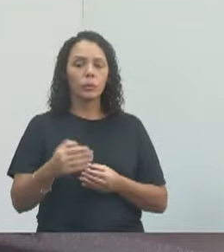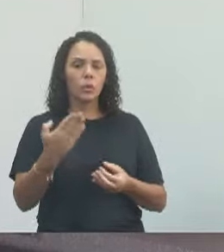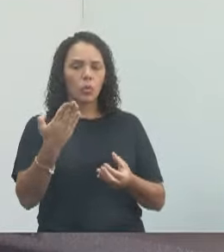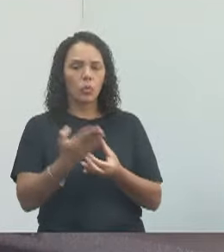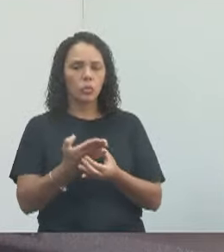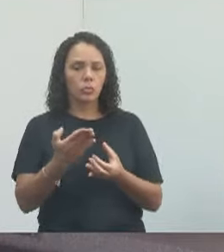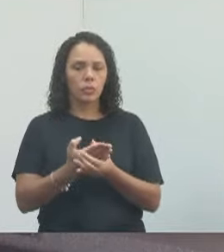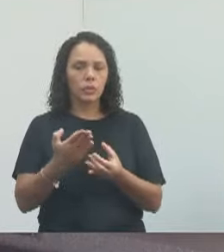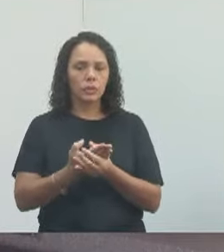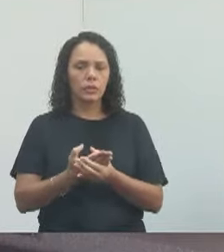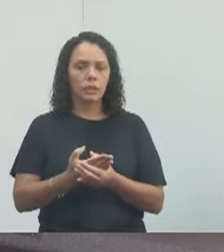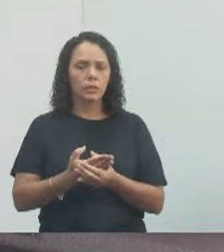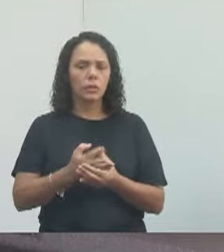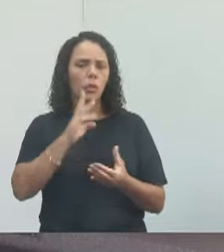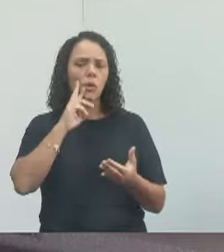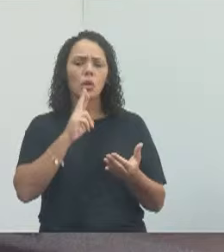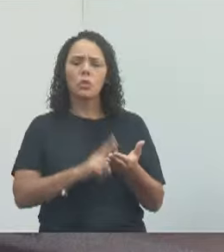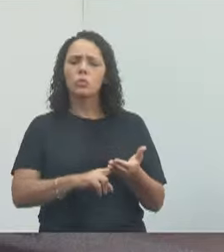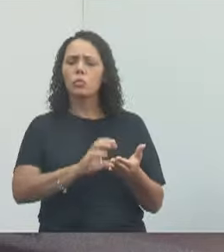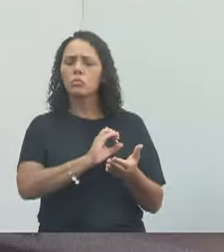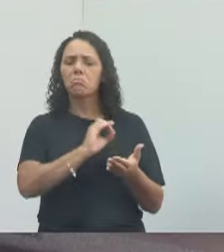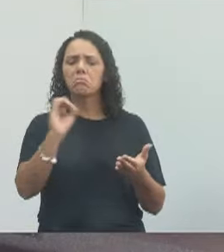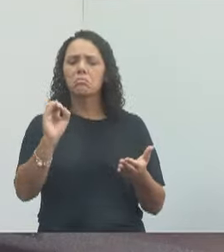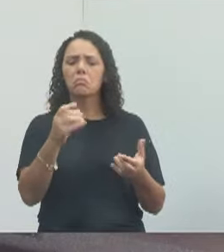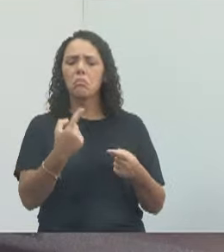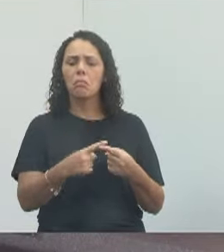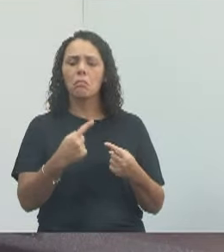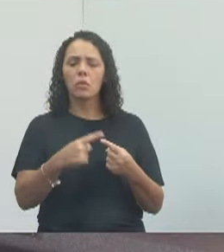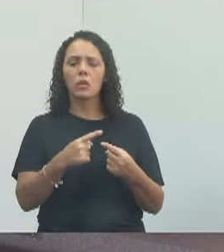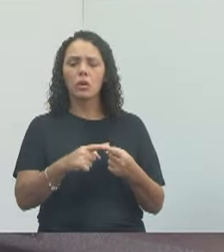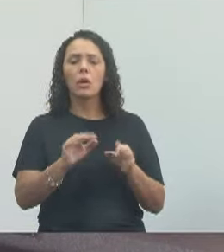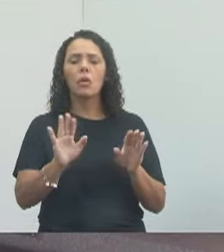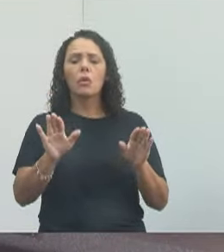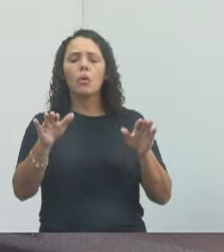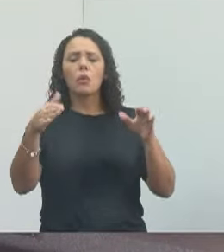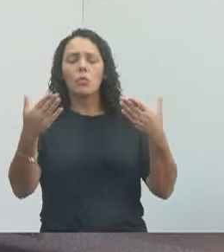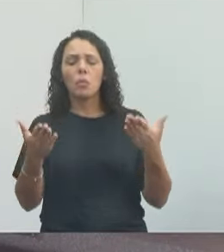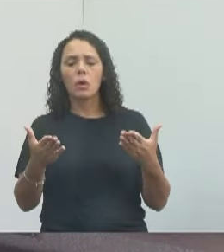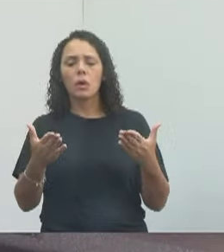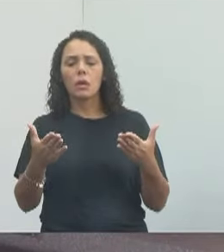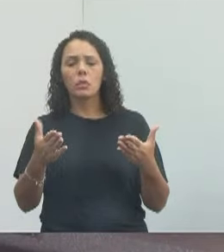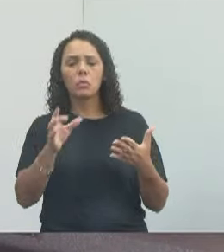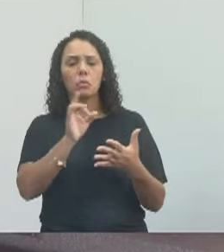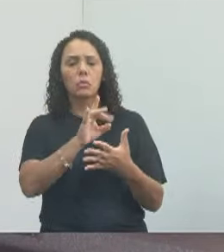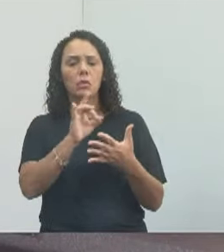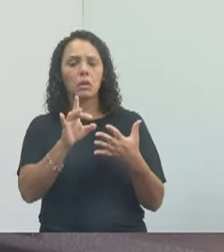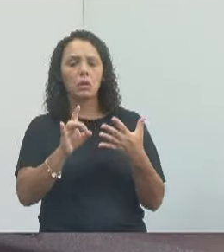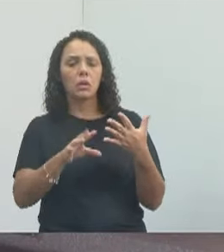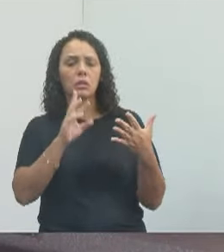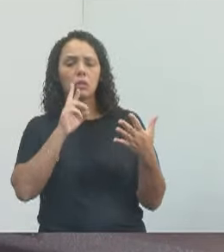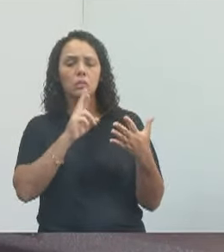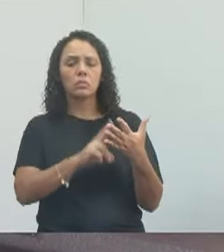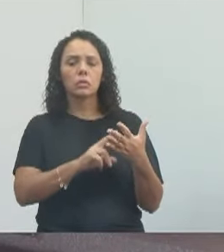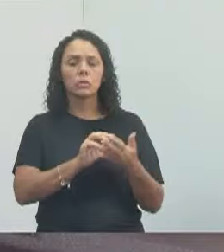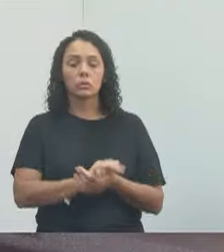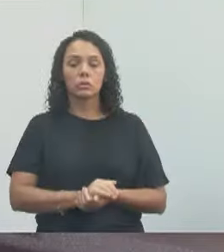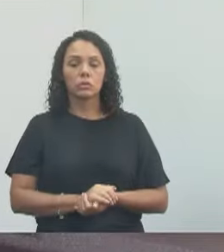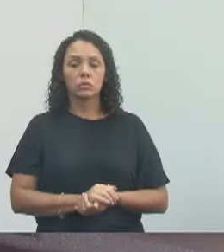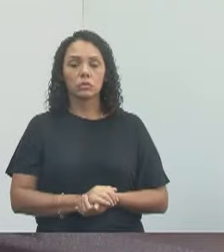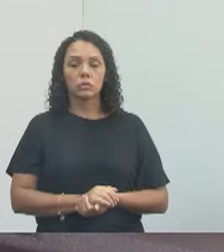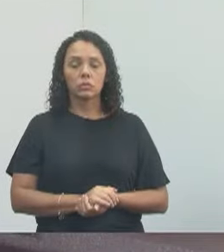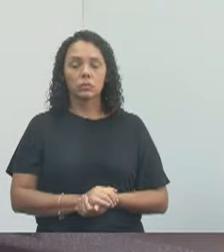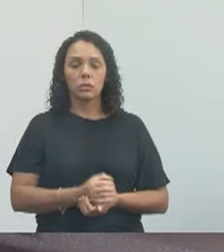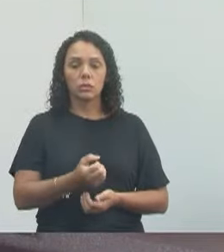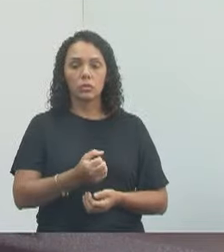foram respondido até o momento e qual é o prazo previsto para cada resposta 2.1 protocolo